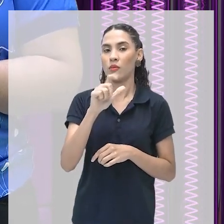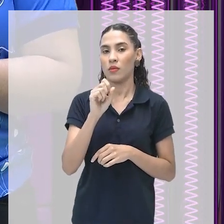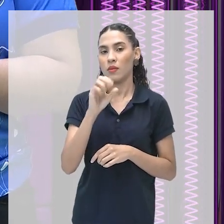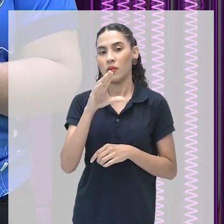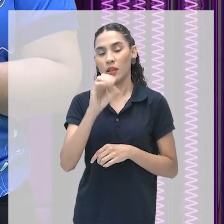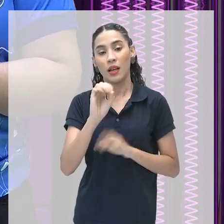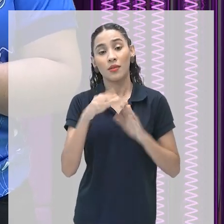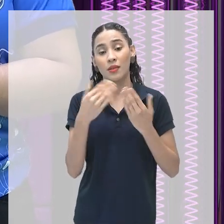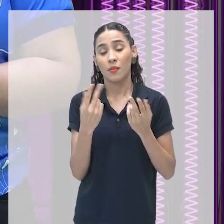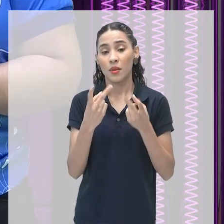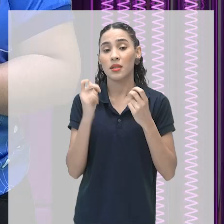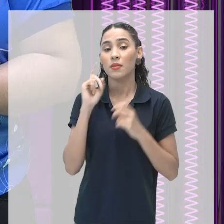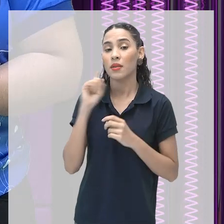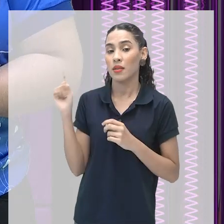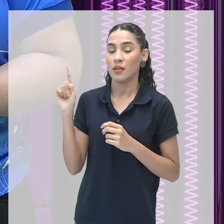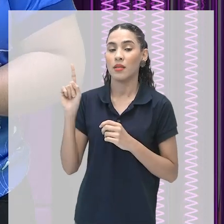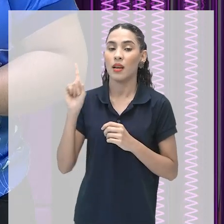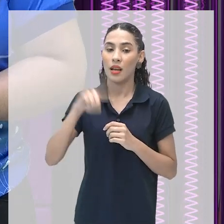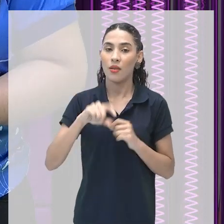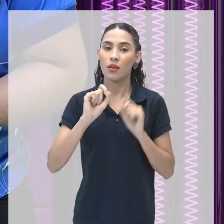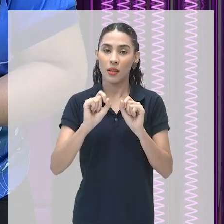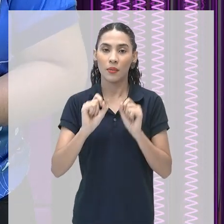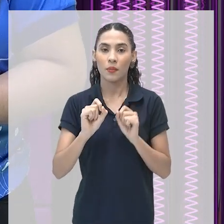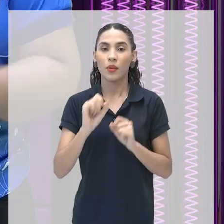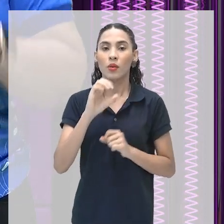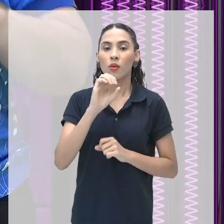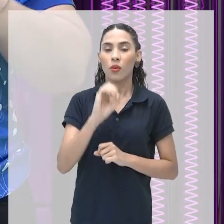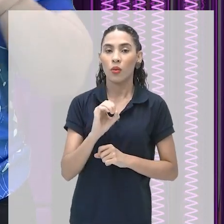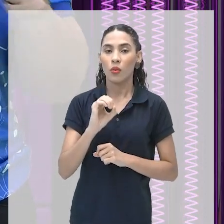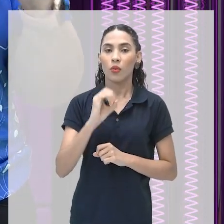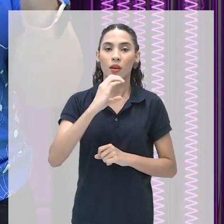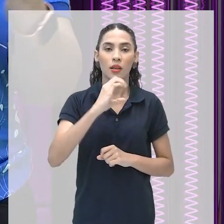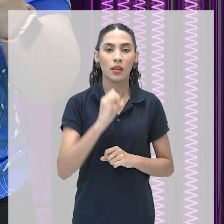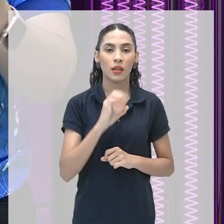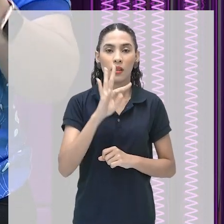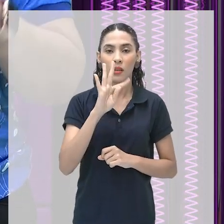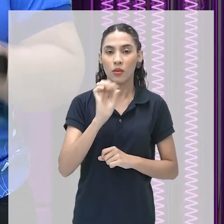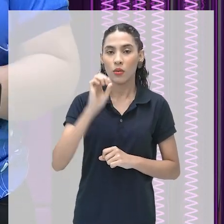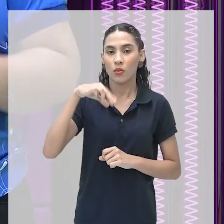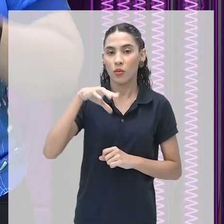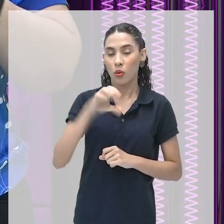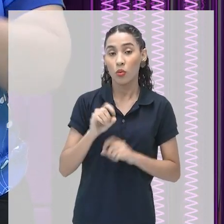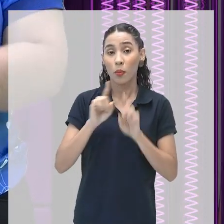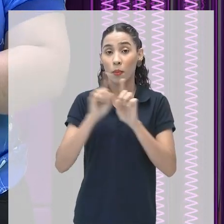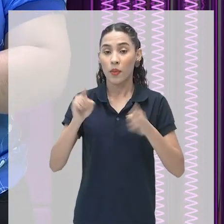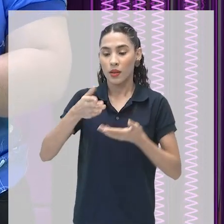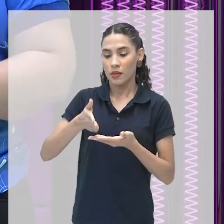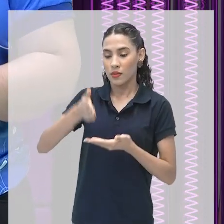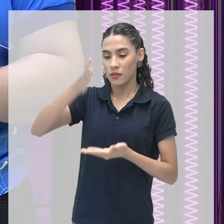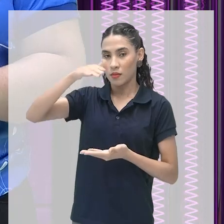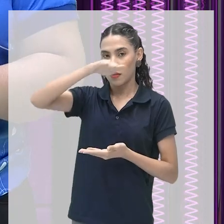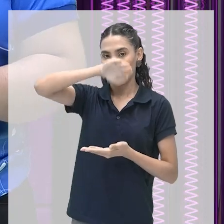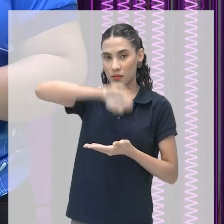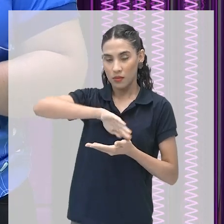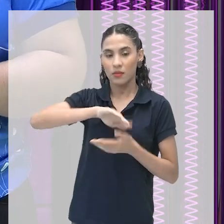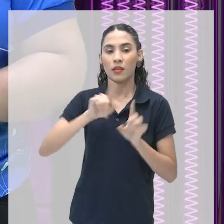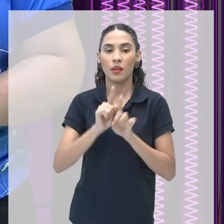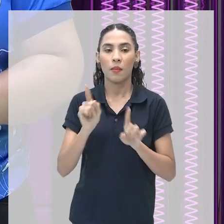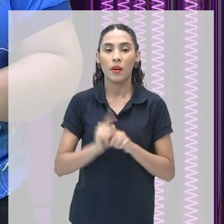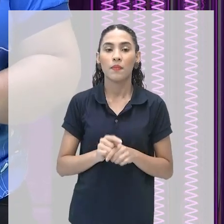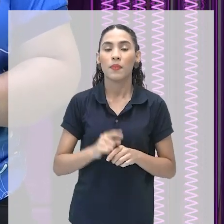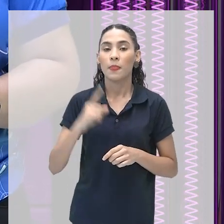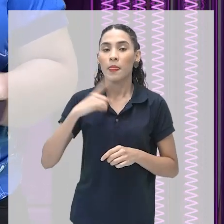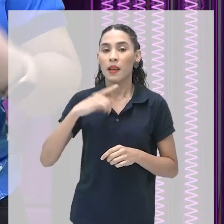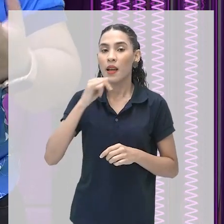que essas 2 bases, elas são formadas por octógonos, mas as laterais são todas retangulares. E ali a gente tem